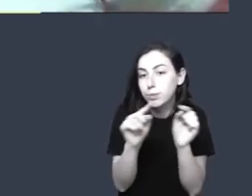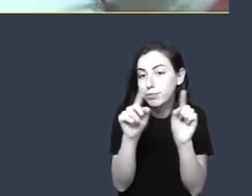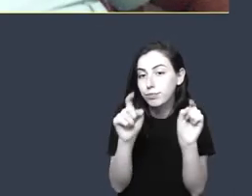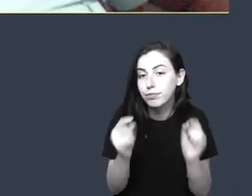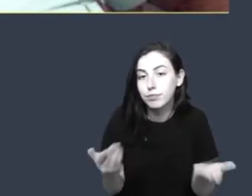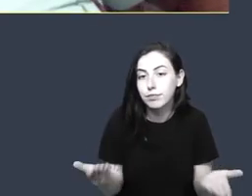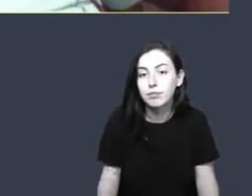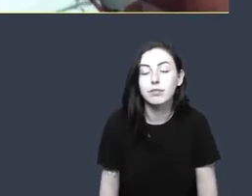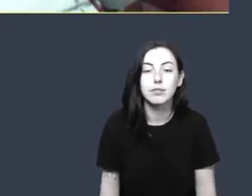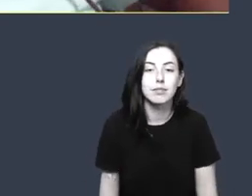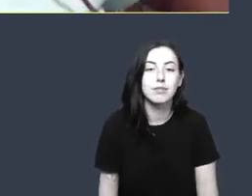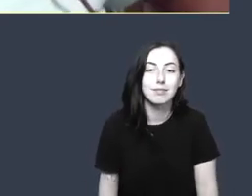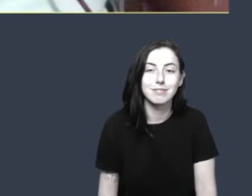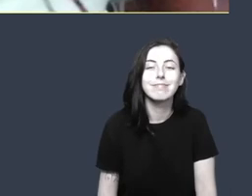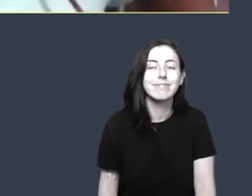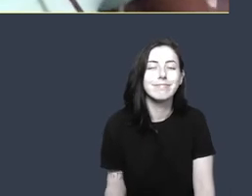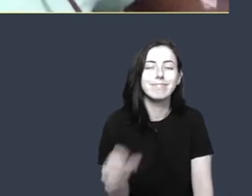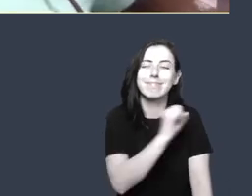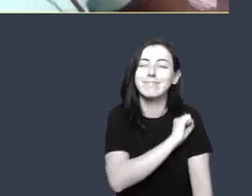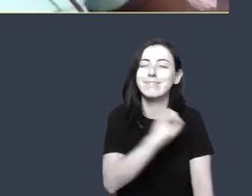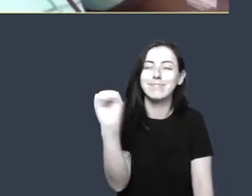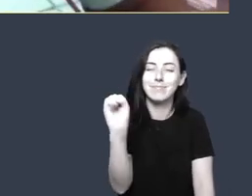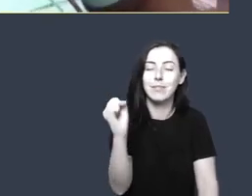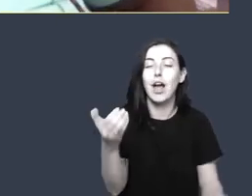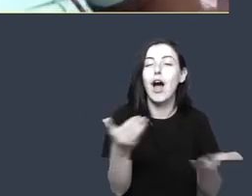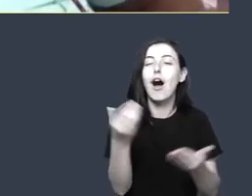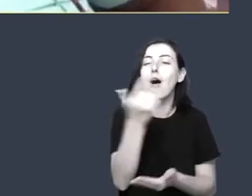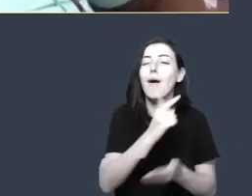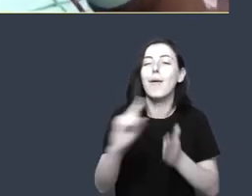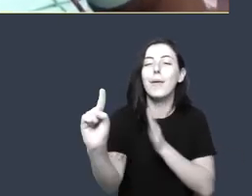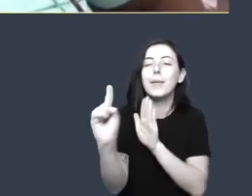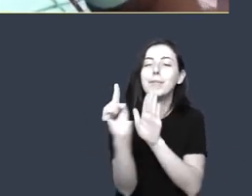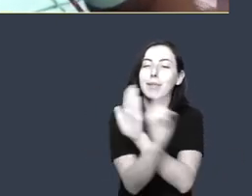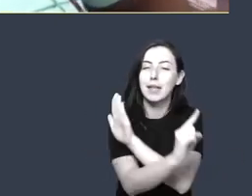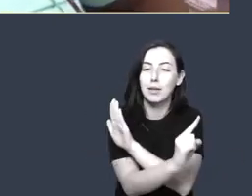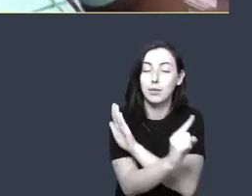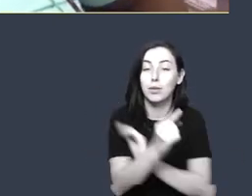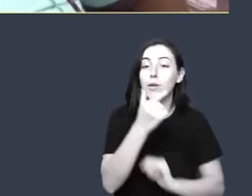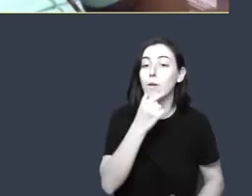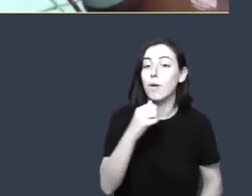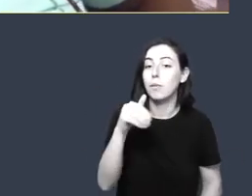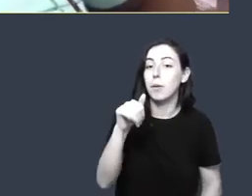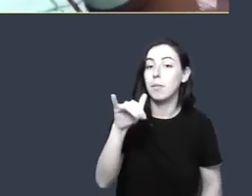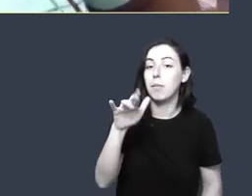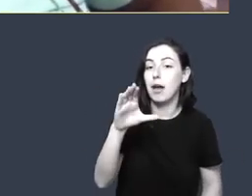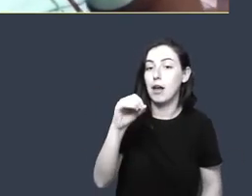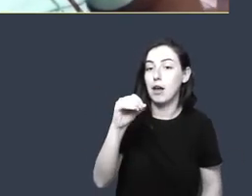Show. Já chegou outra pergunta aqui. O Marcos está perguntando sobre